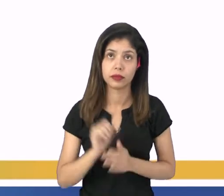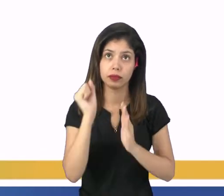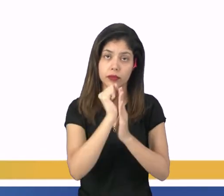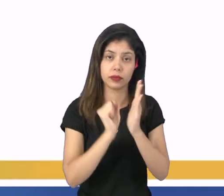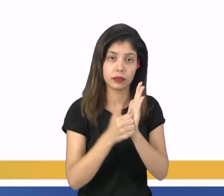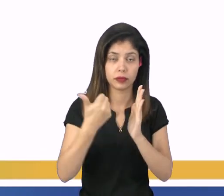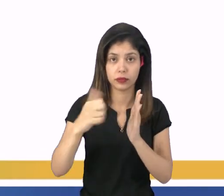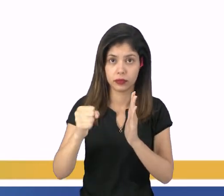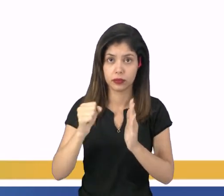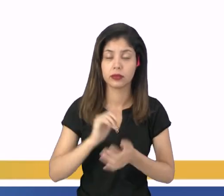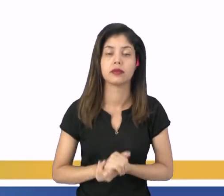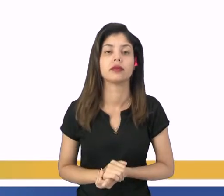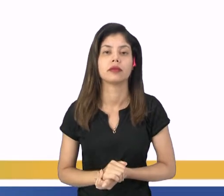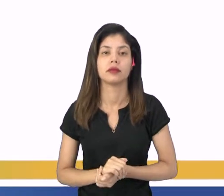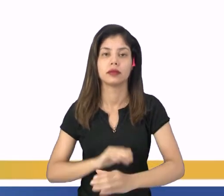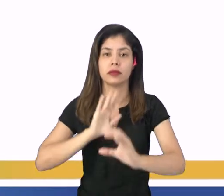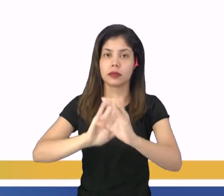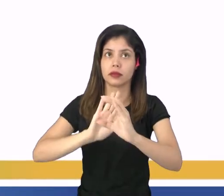18.